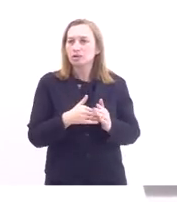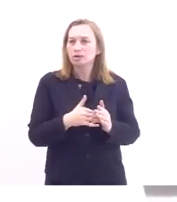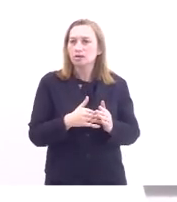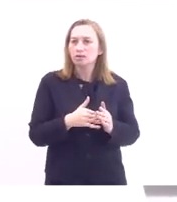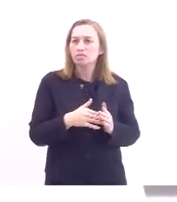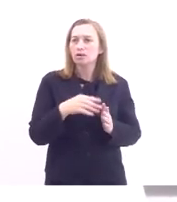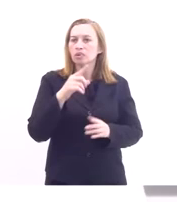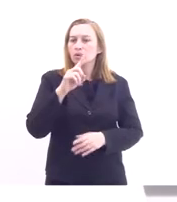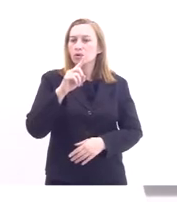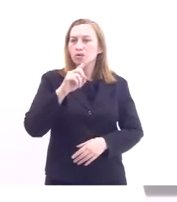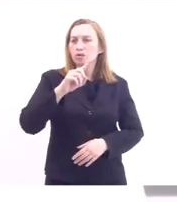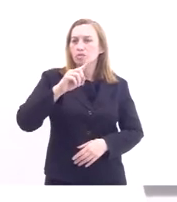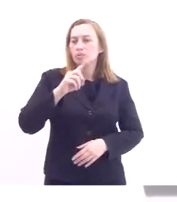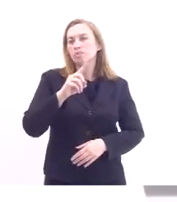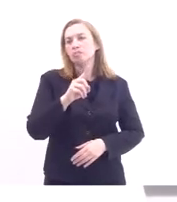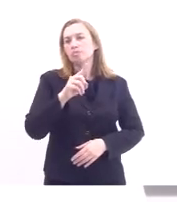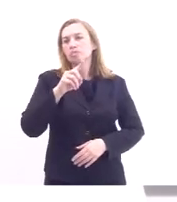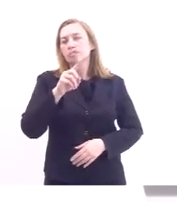1 bilhão.